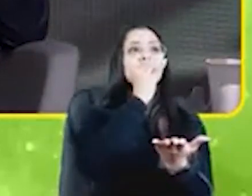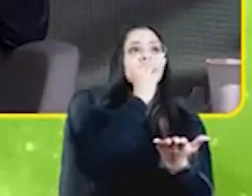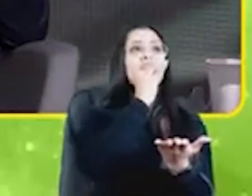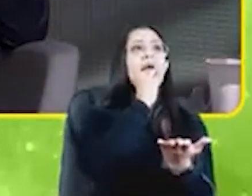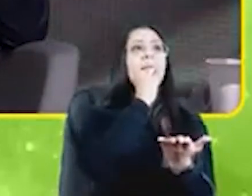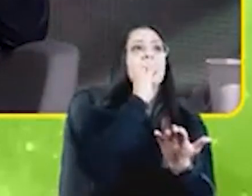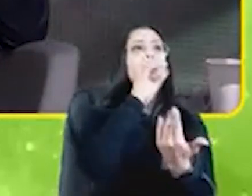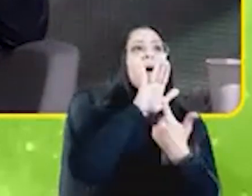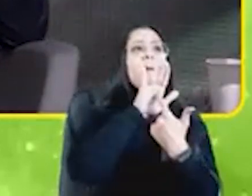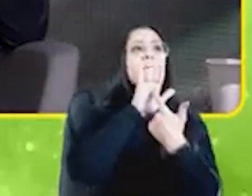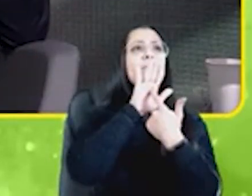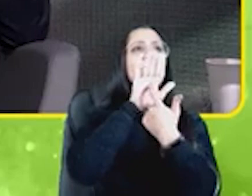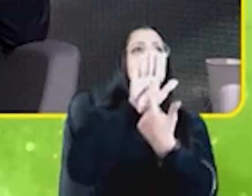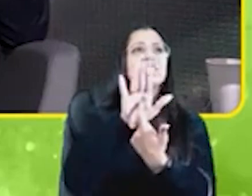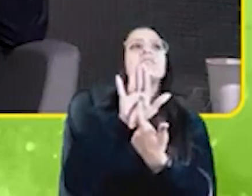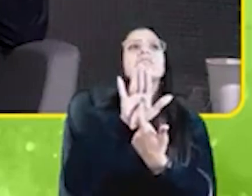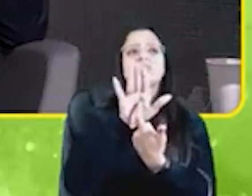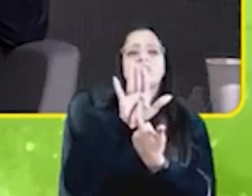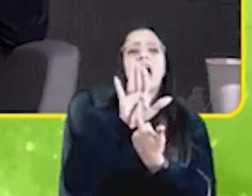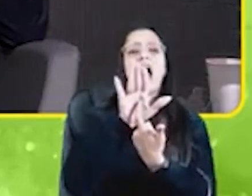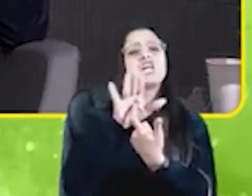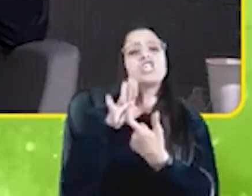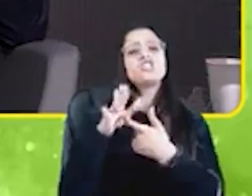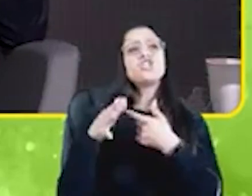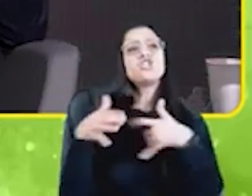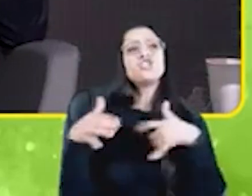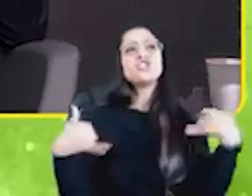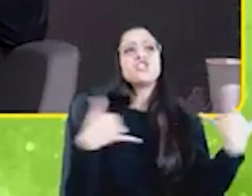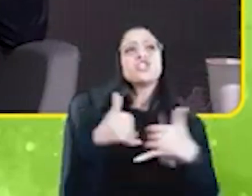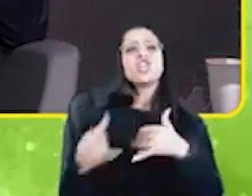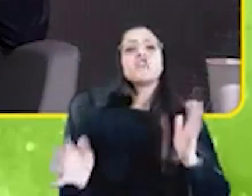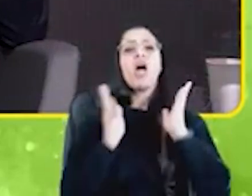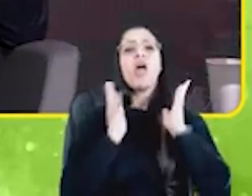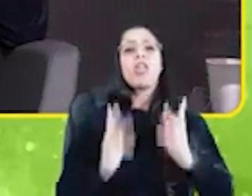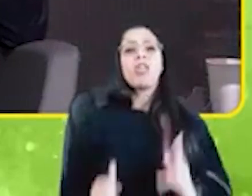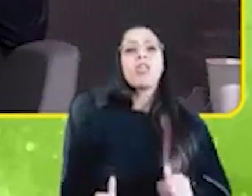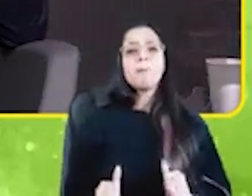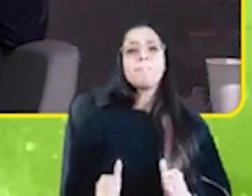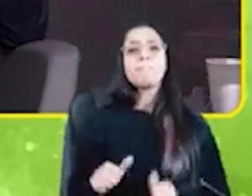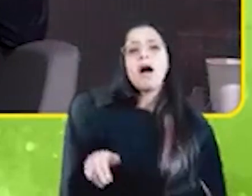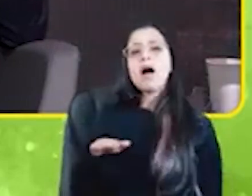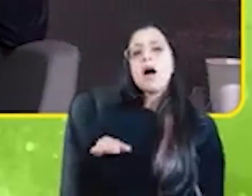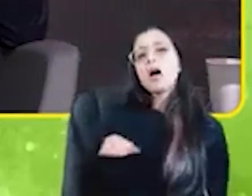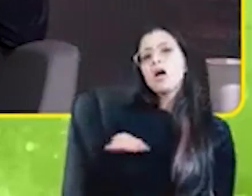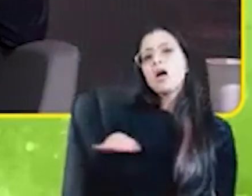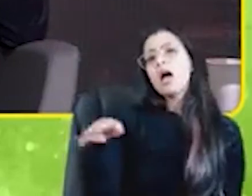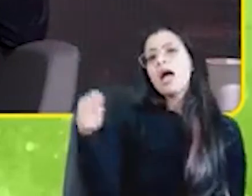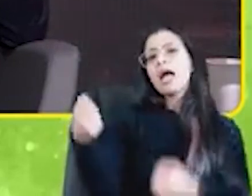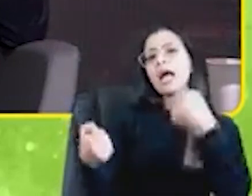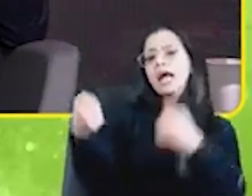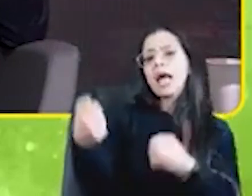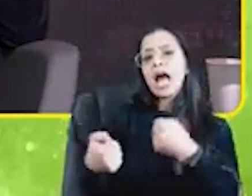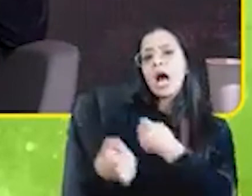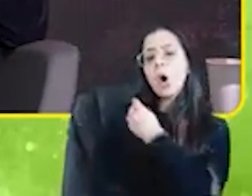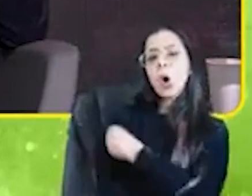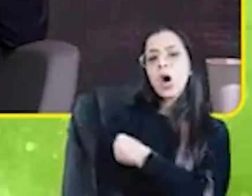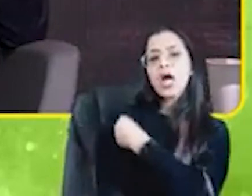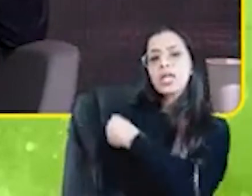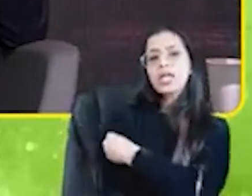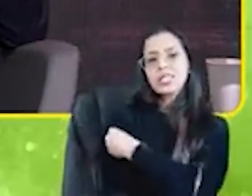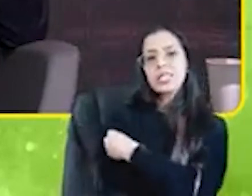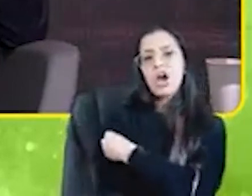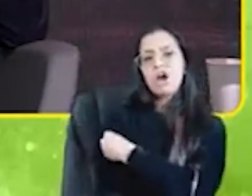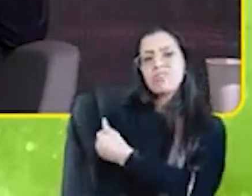de energia limpa hidrelétrica carros a etanol é Enfim